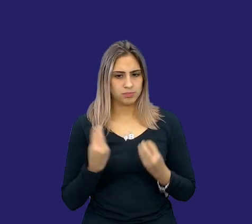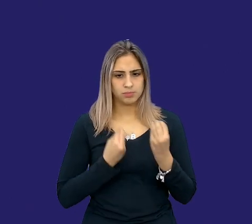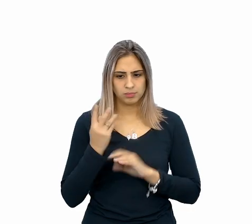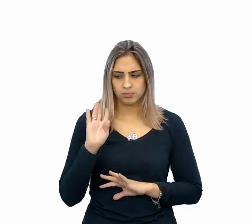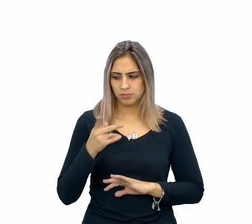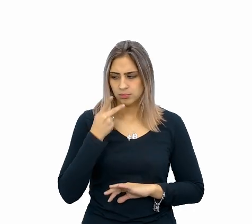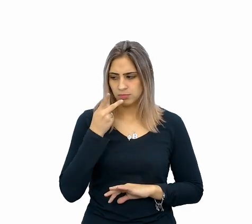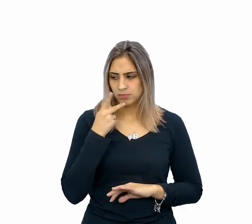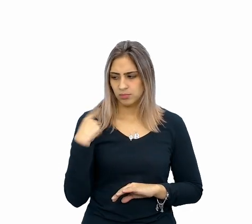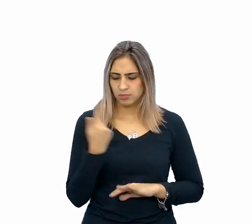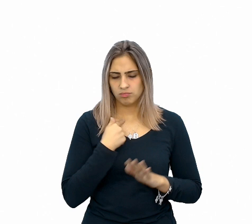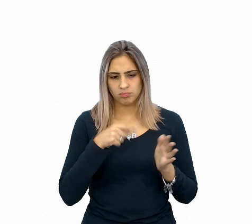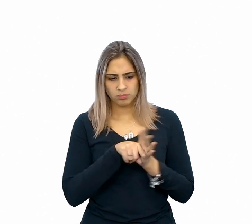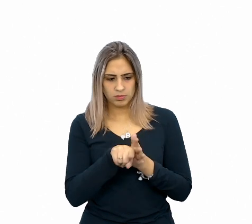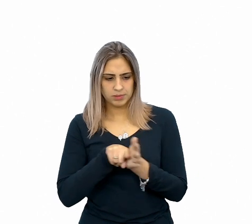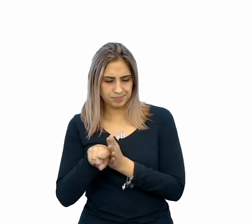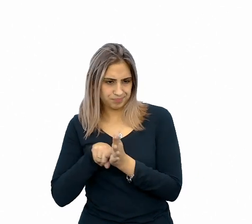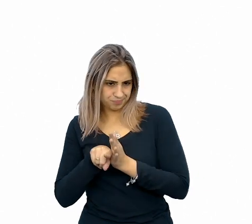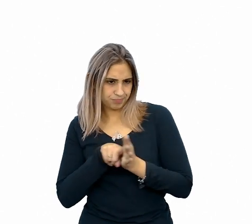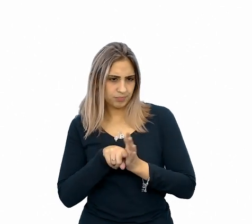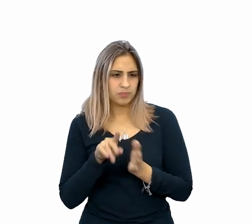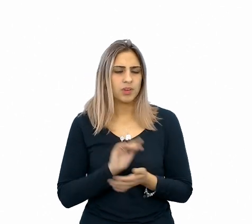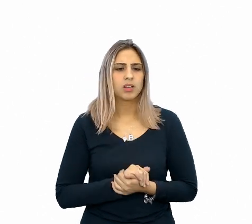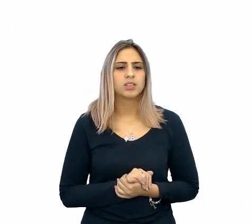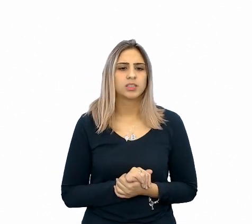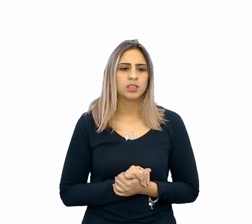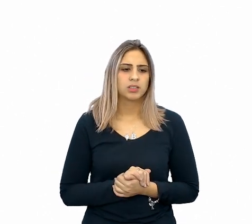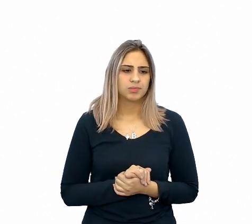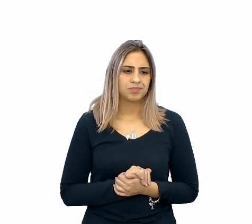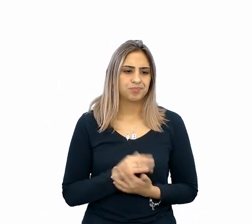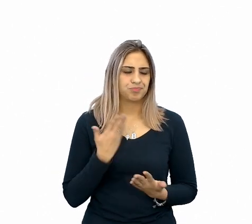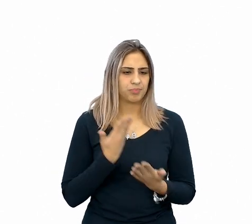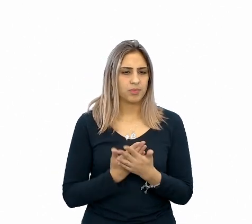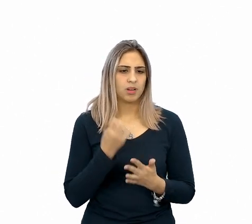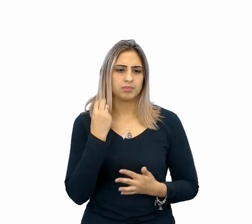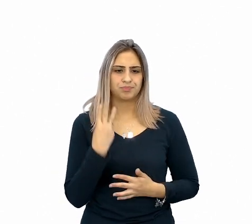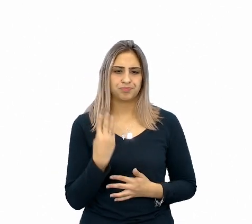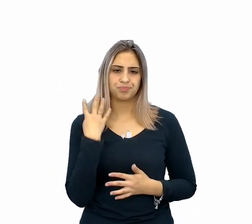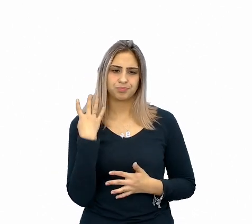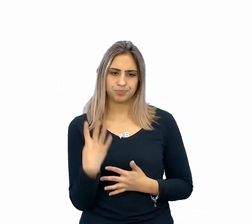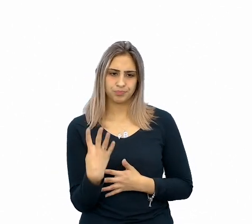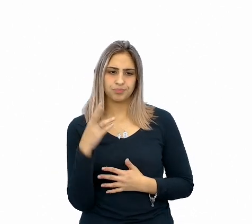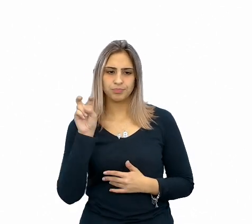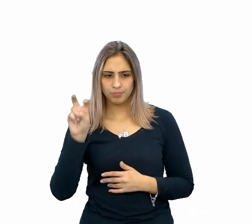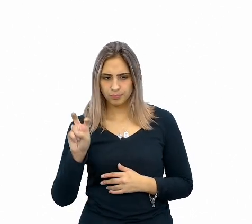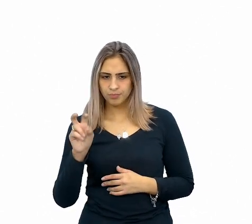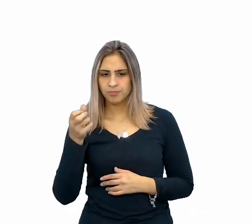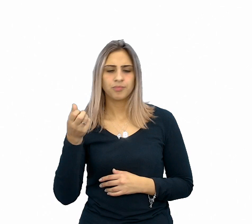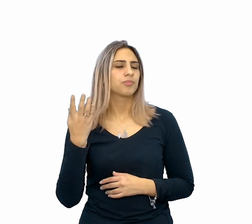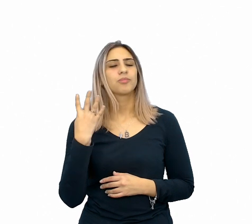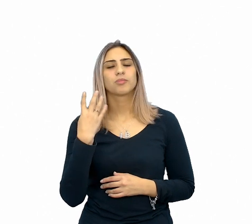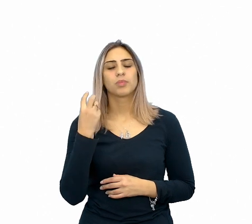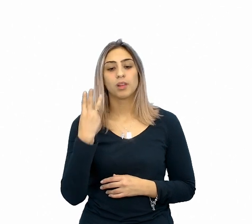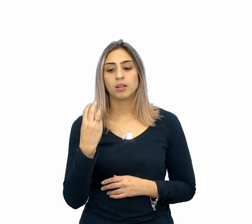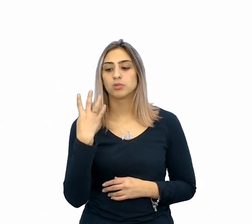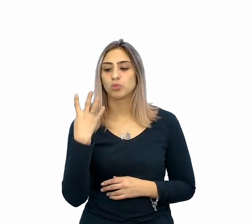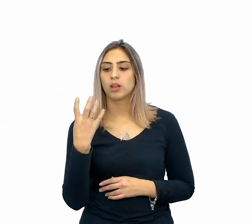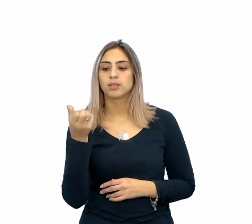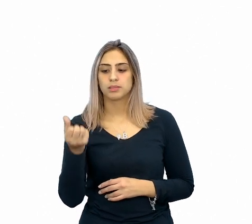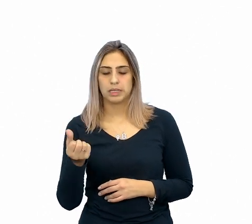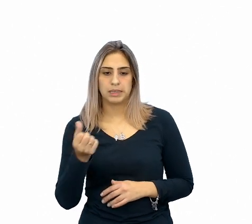dissemos, né, nós vamos analisar as aulas 3, 4 e 6.